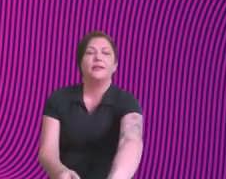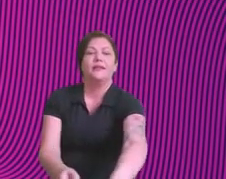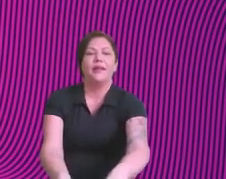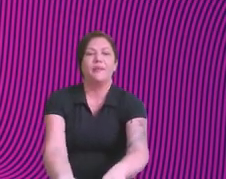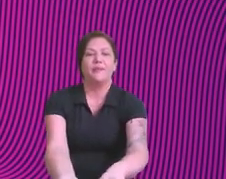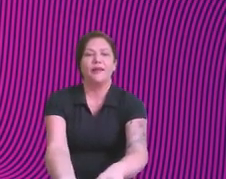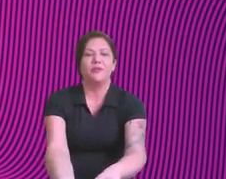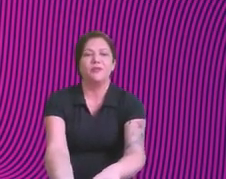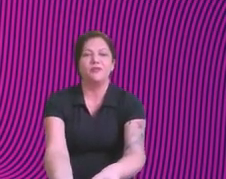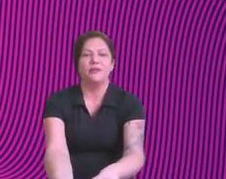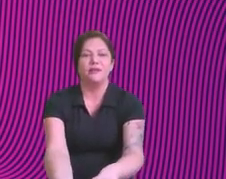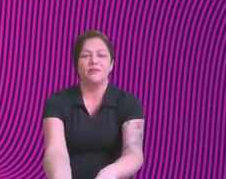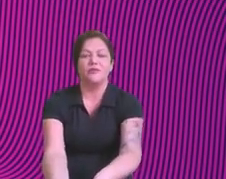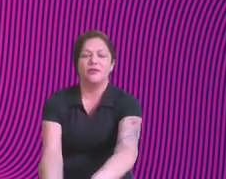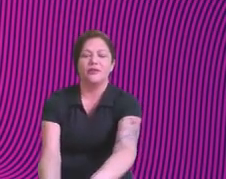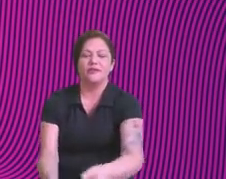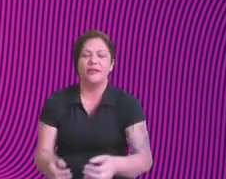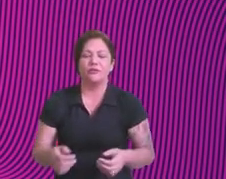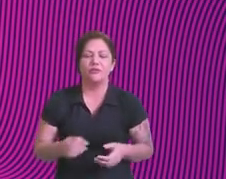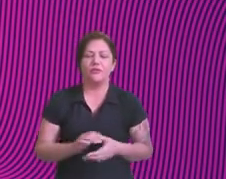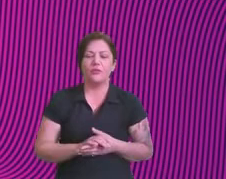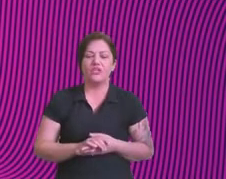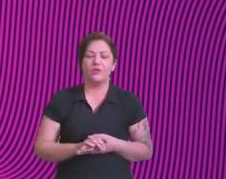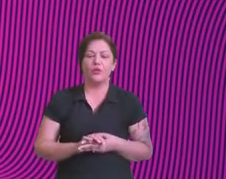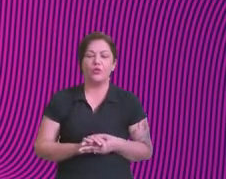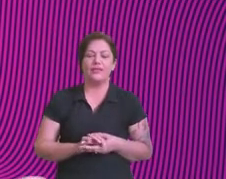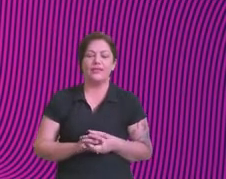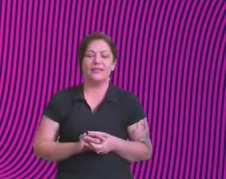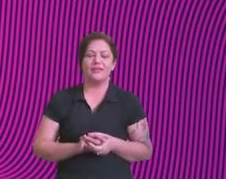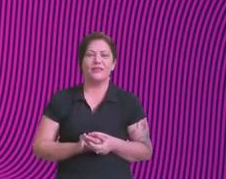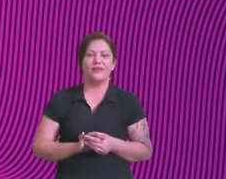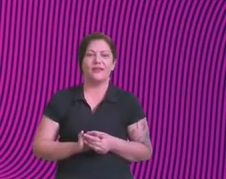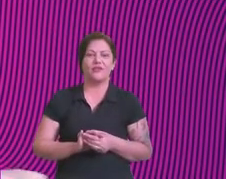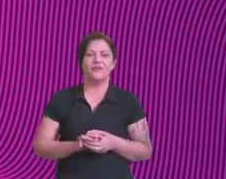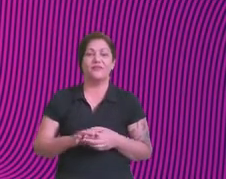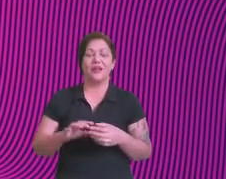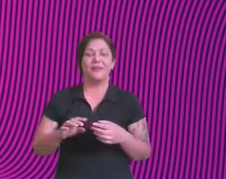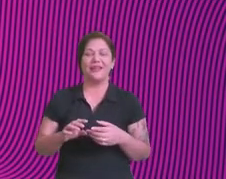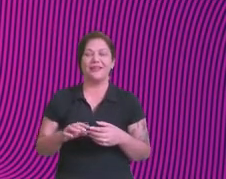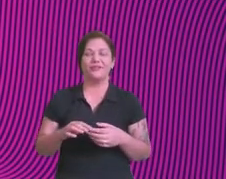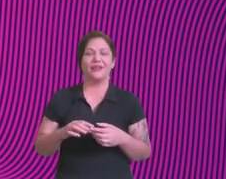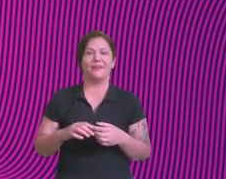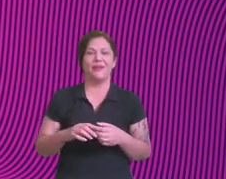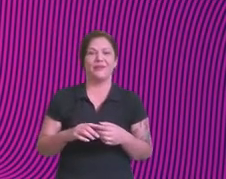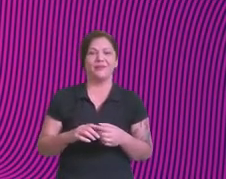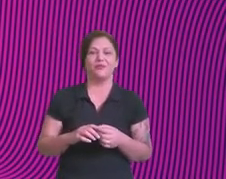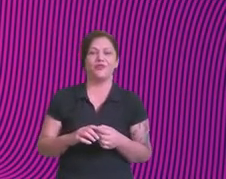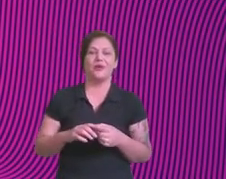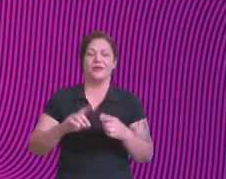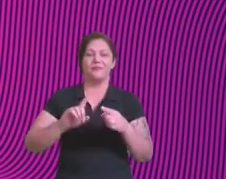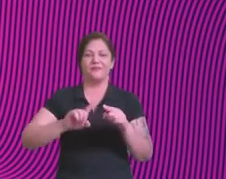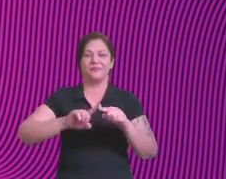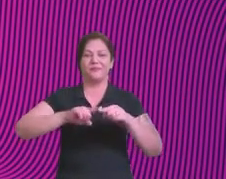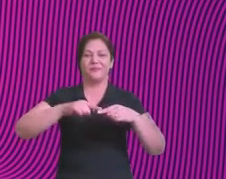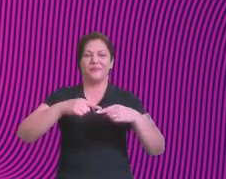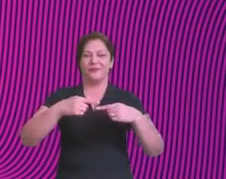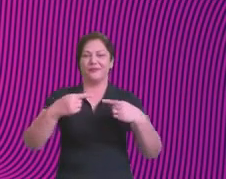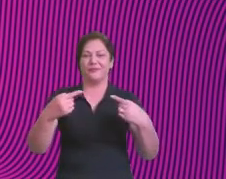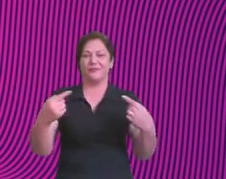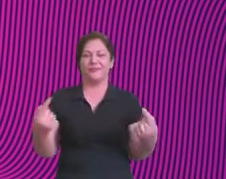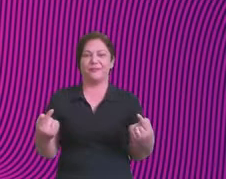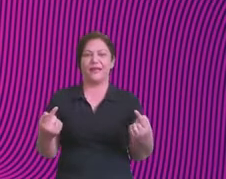estadiamento de câncer gástrico, como que atualmente se encaixa a ecoendoscopia, qual seria a